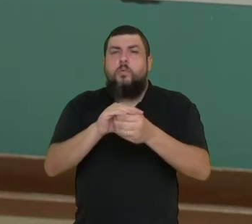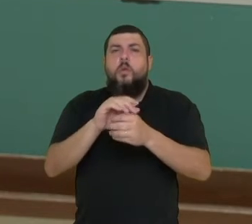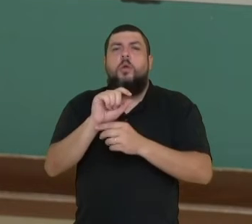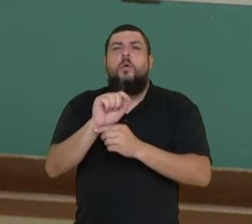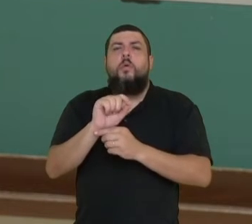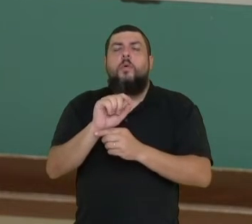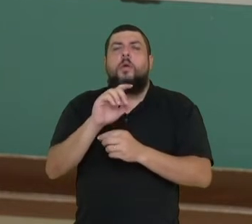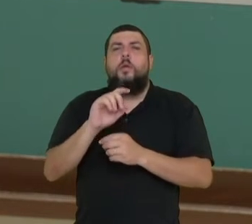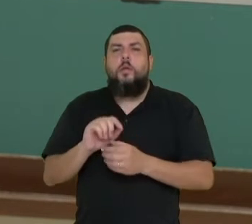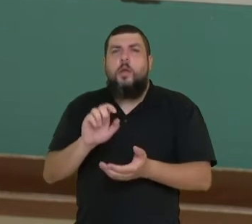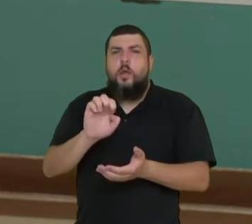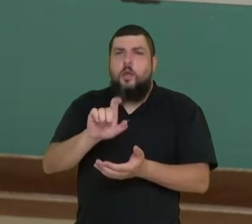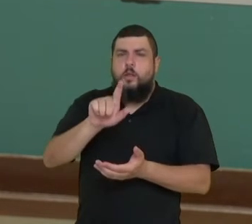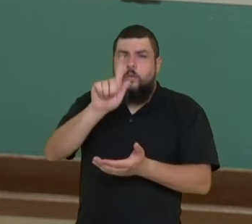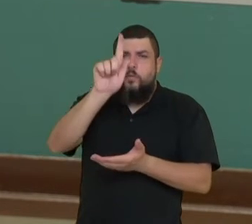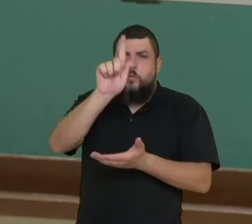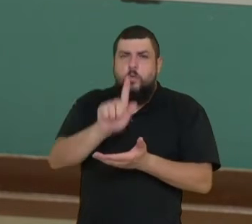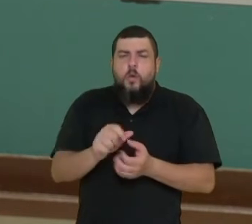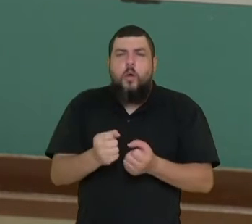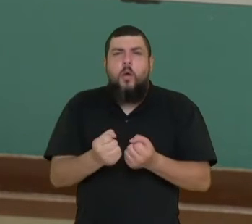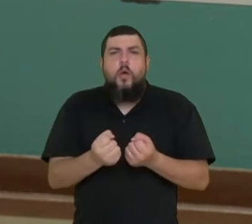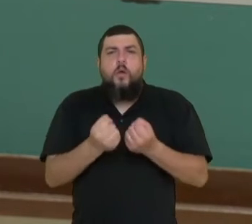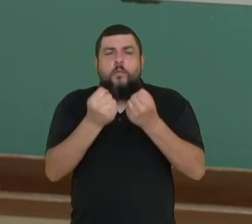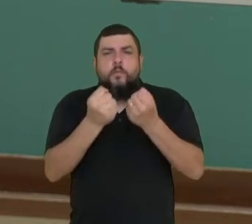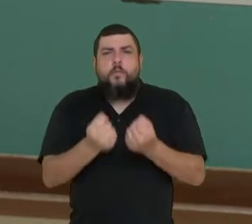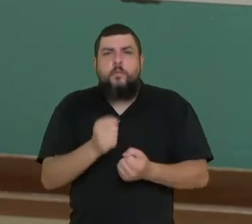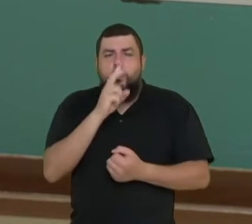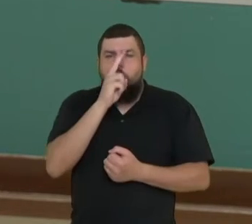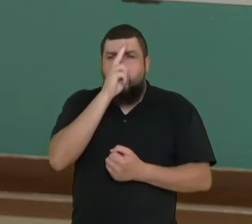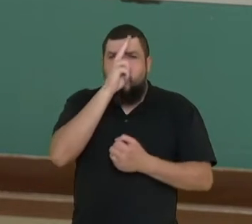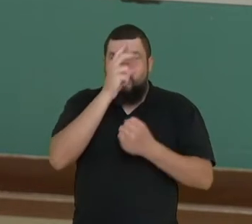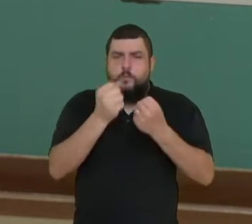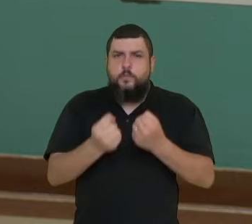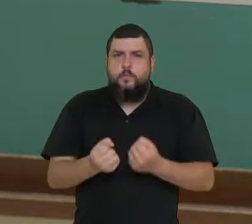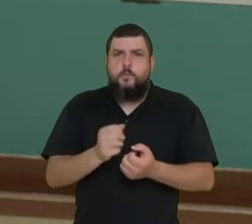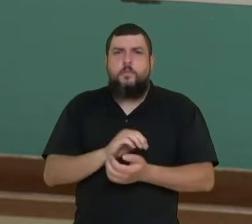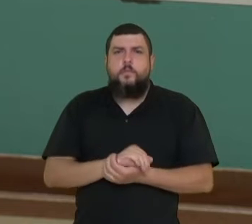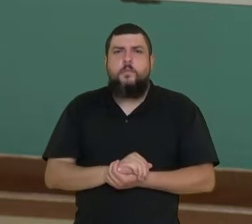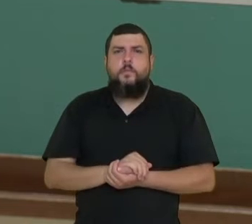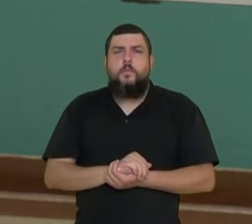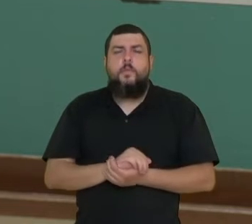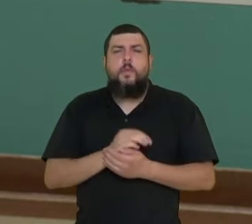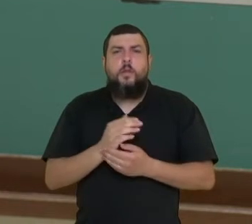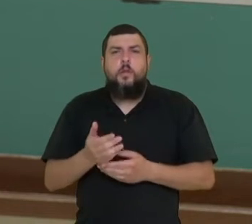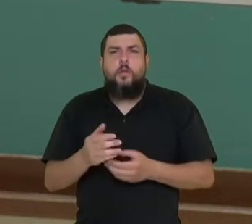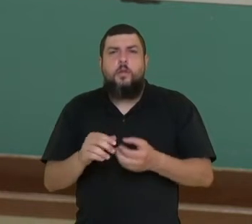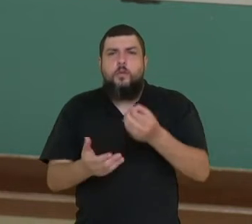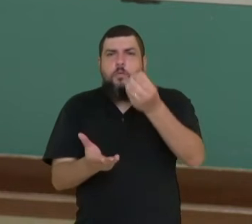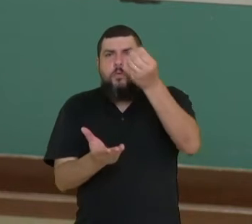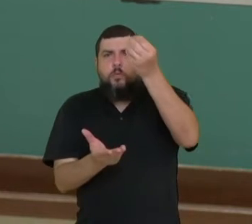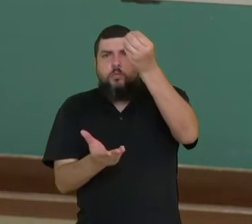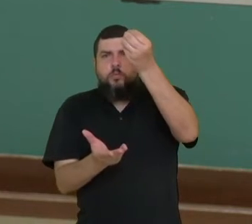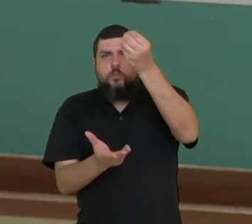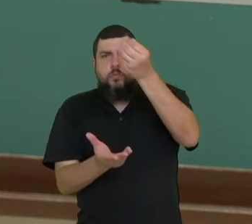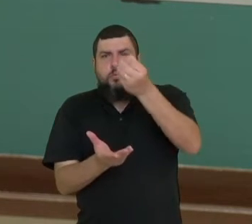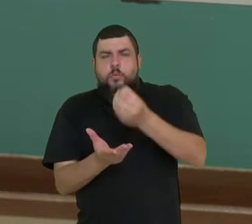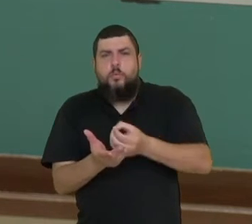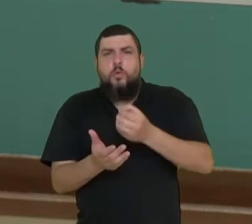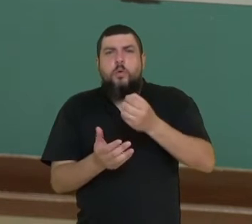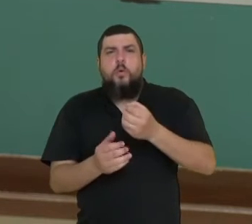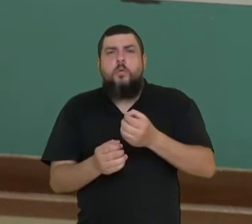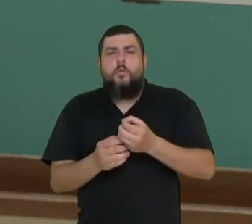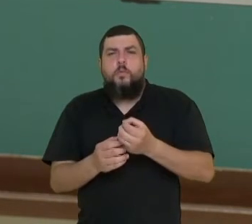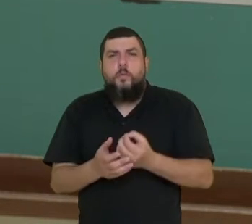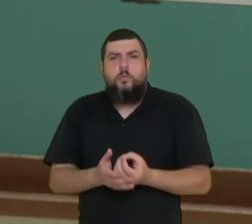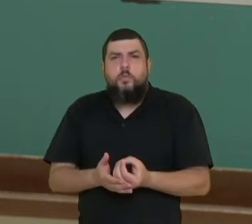comigo? A velha força-peso. Então, eu estou transferindo essa energia para o corpo, ou seja, um trabalho positivo. Então, quando